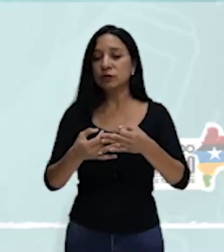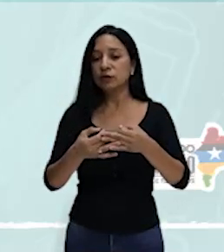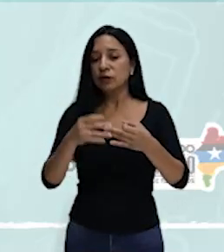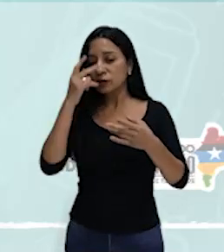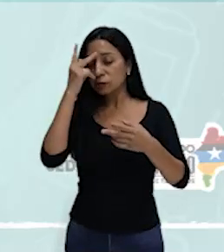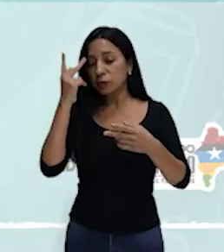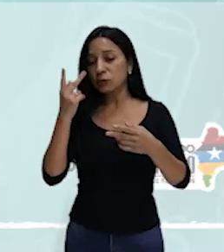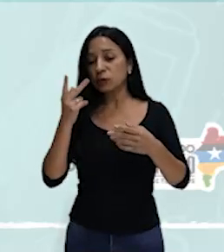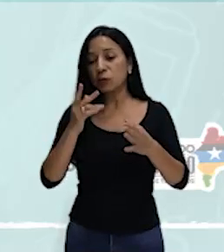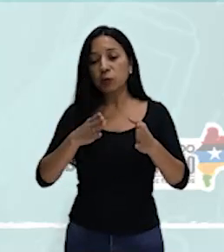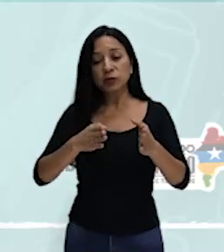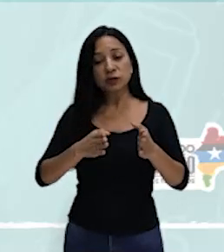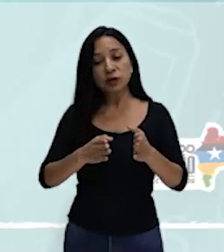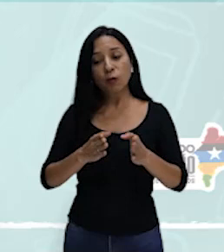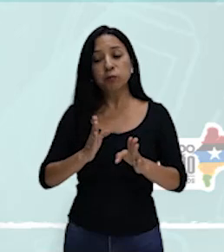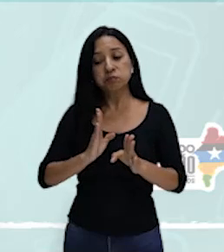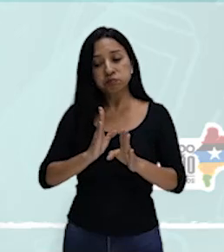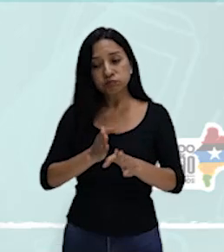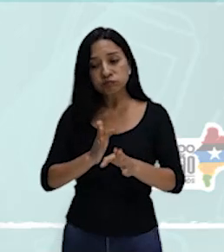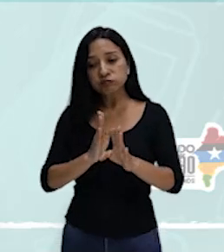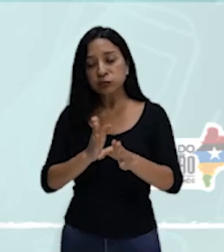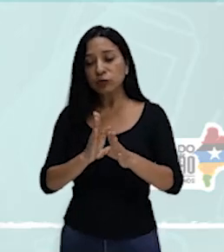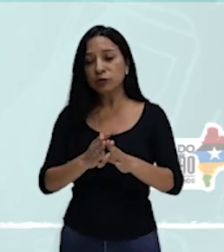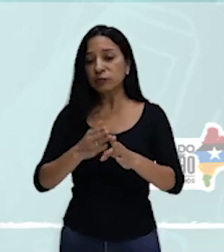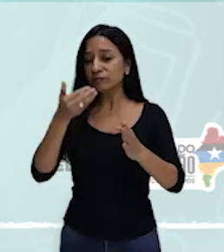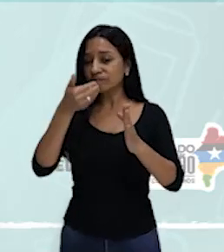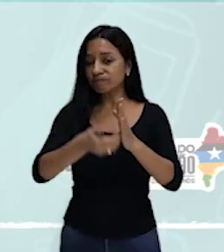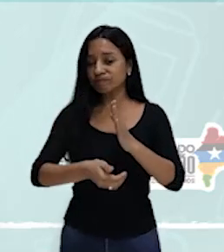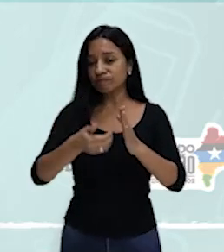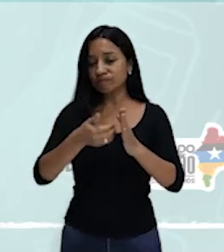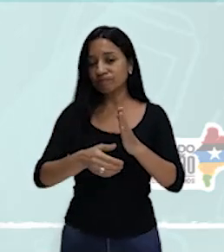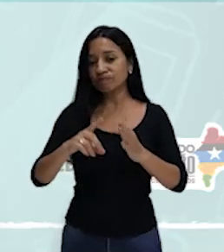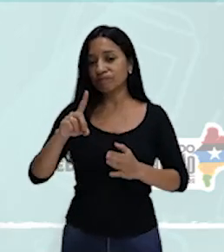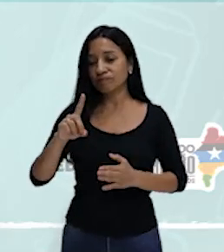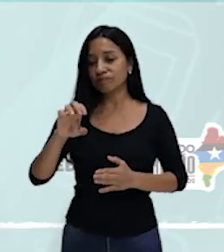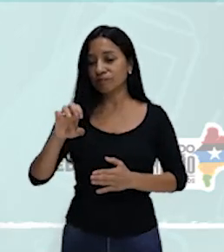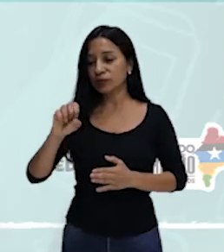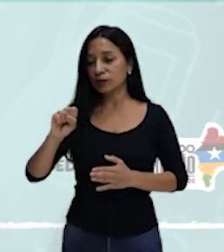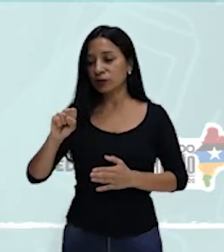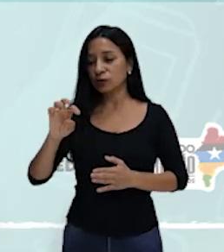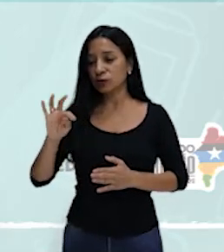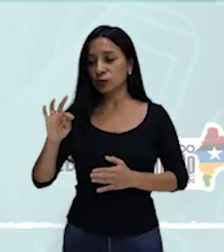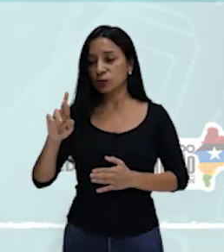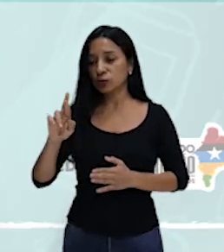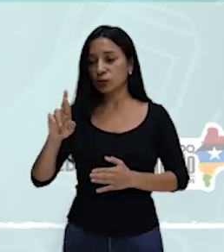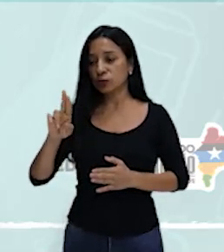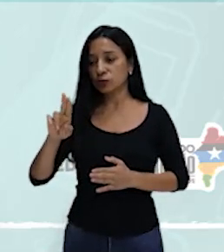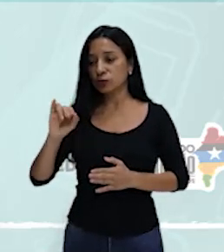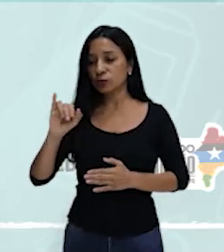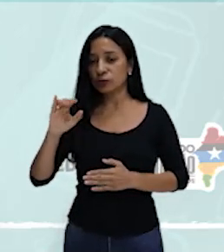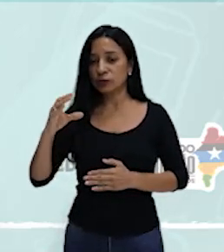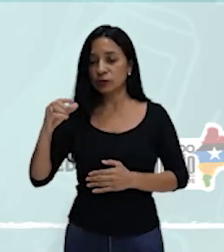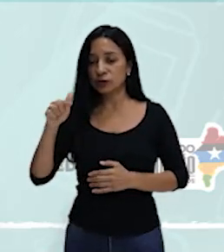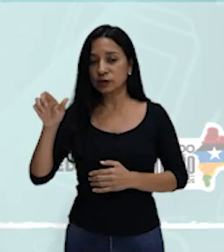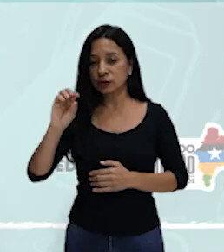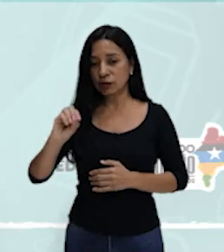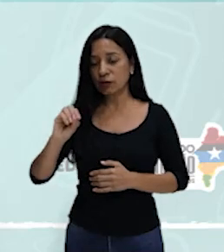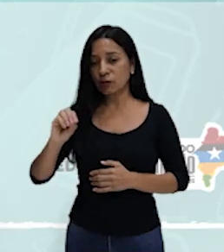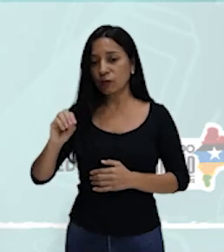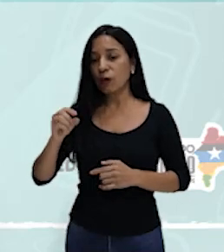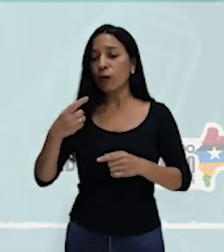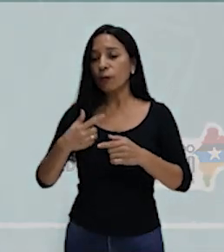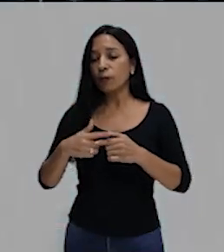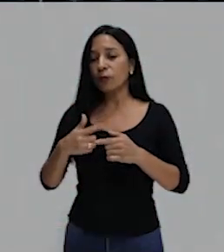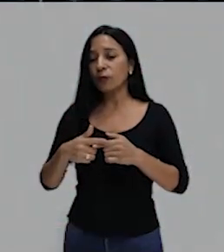destruição. Lógico, por causa dos nossos tipos de ações, né? Dos empreendimentos que são feitos